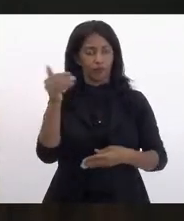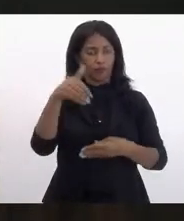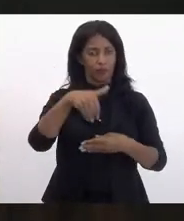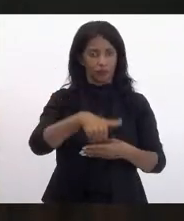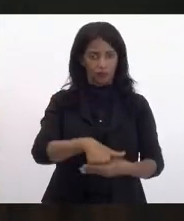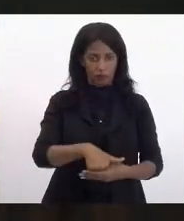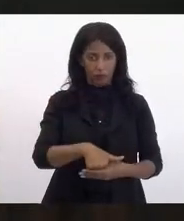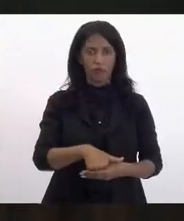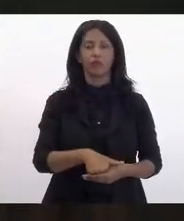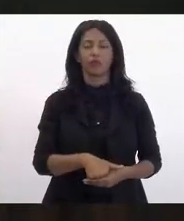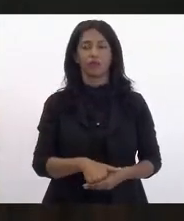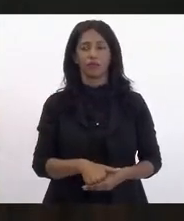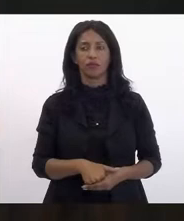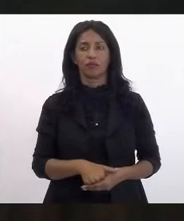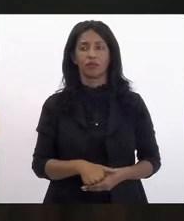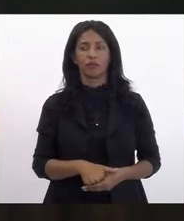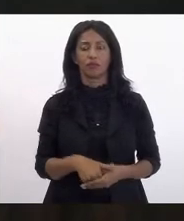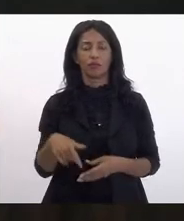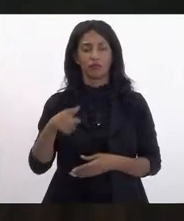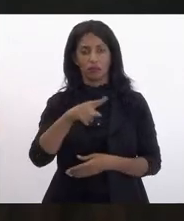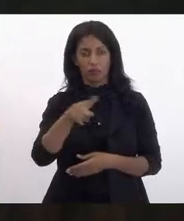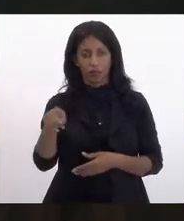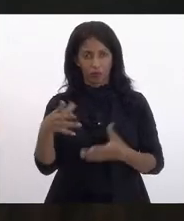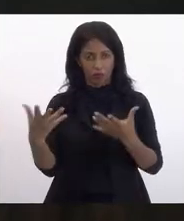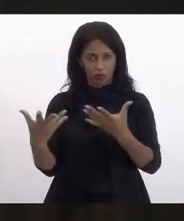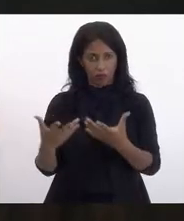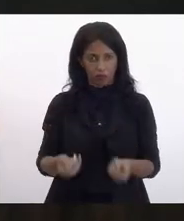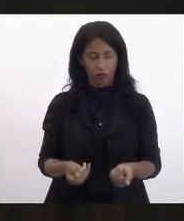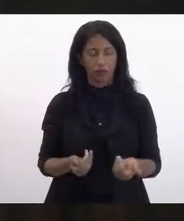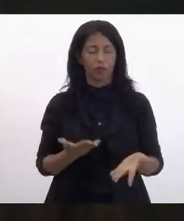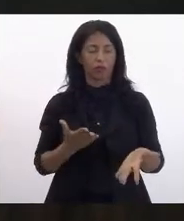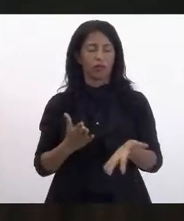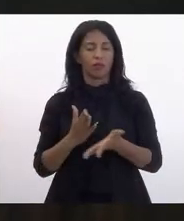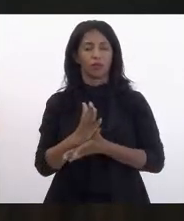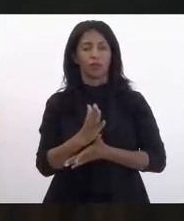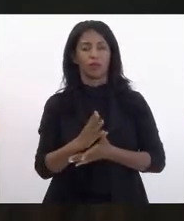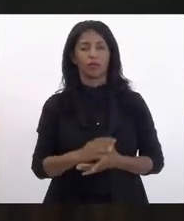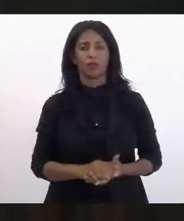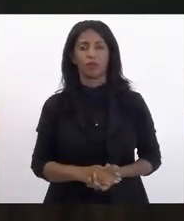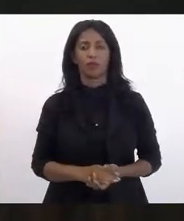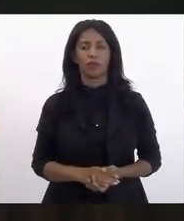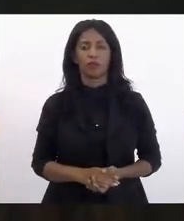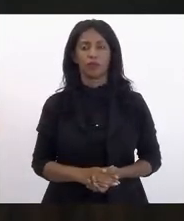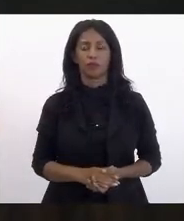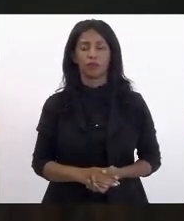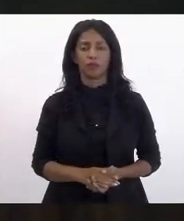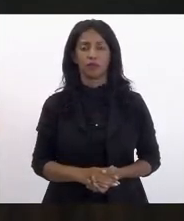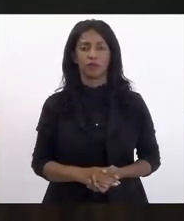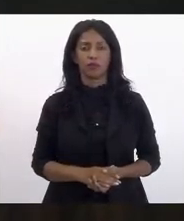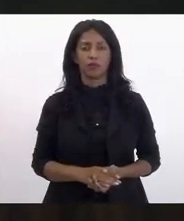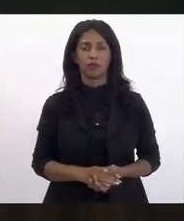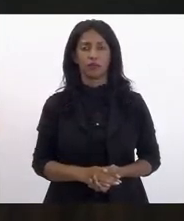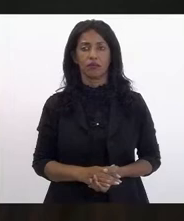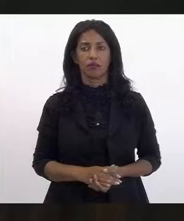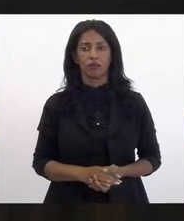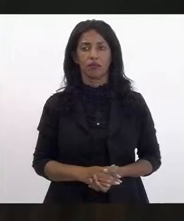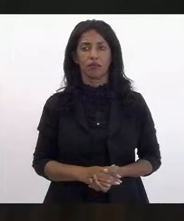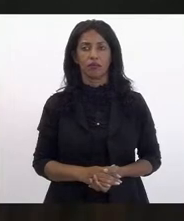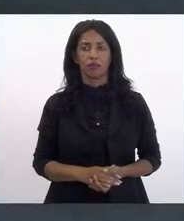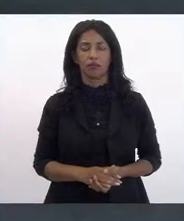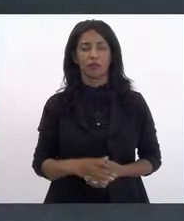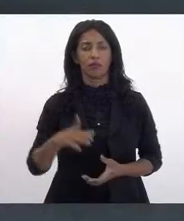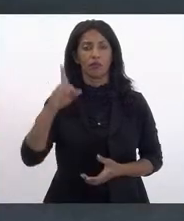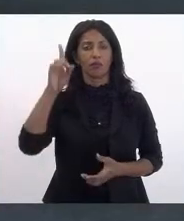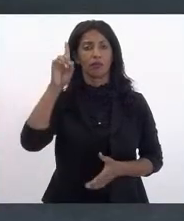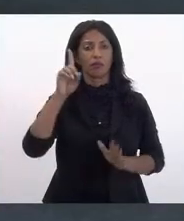que aprovam, permaneçam como estão. Em votação. Senhores que aprovam, permaneçam como estão. Aprovado, vai a promulgação. Senhora Presidente,